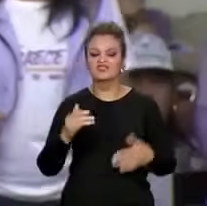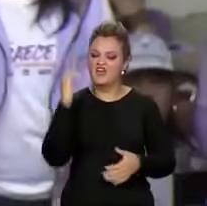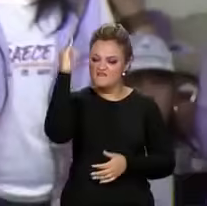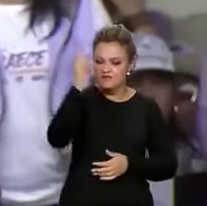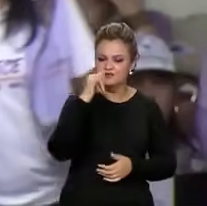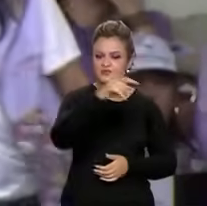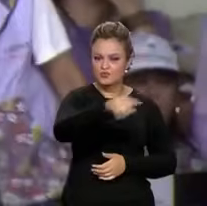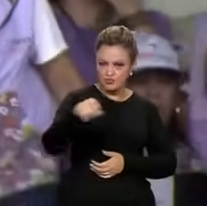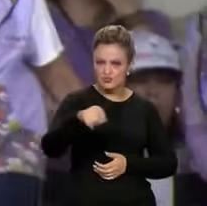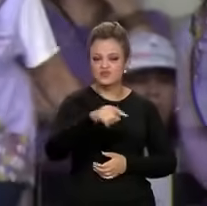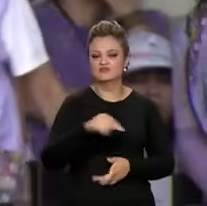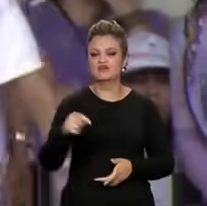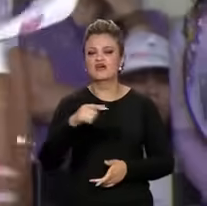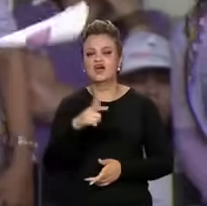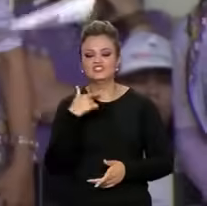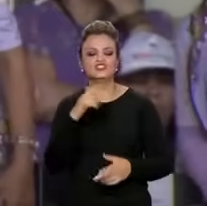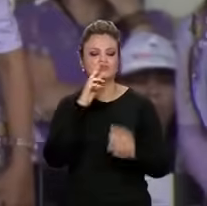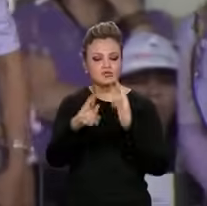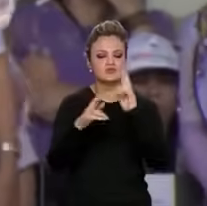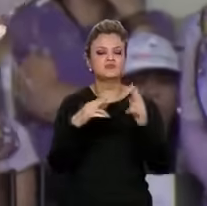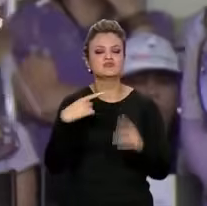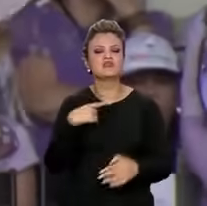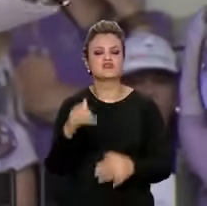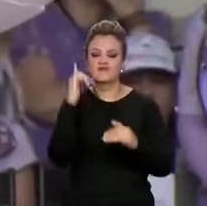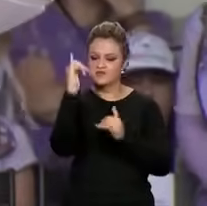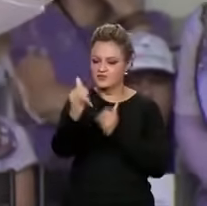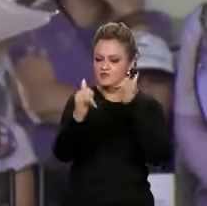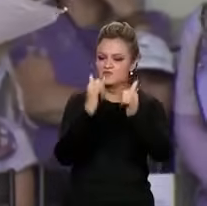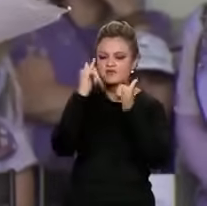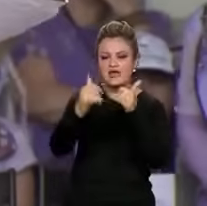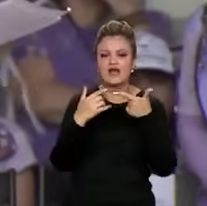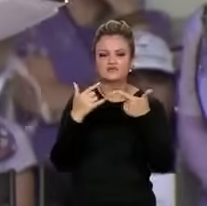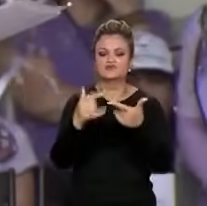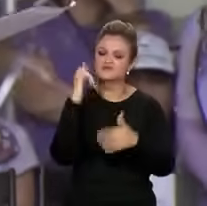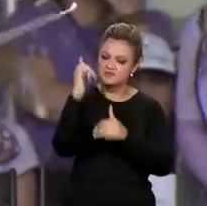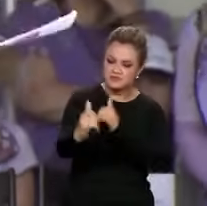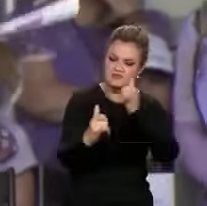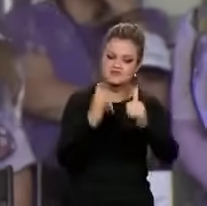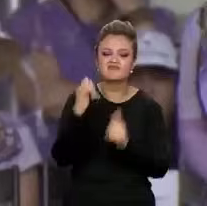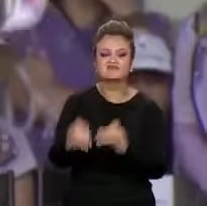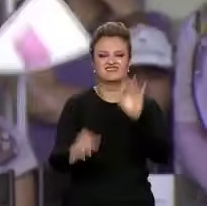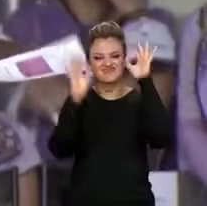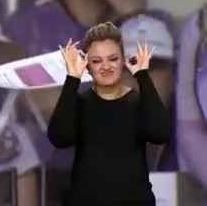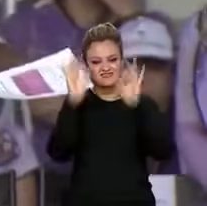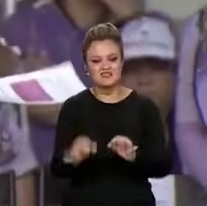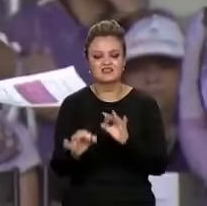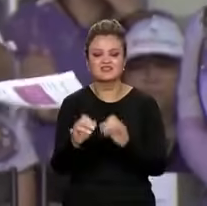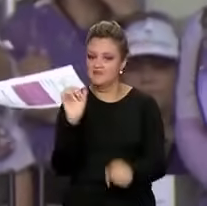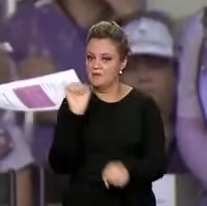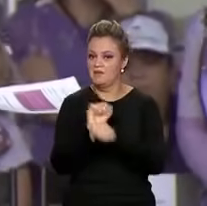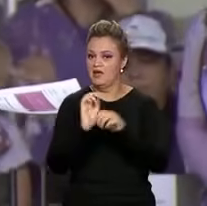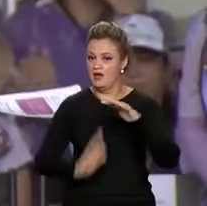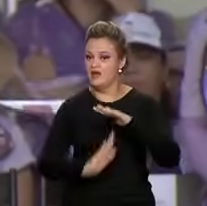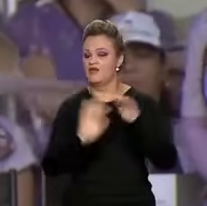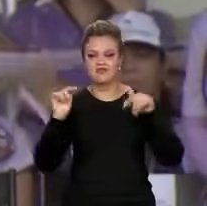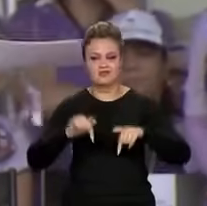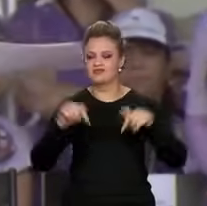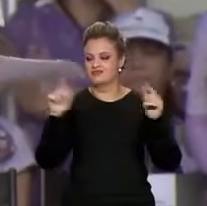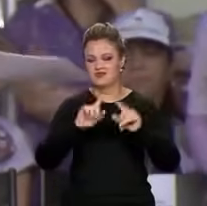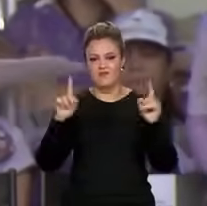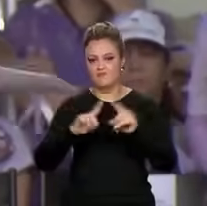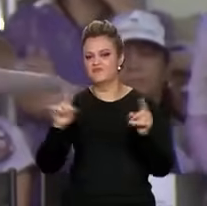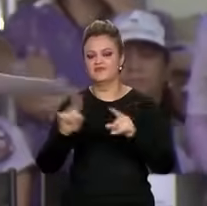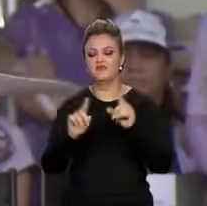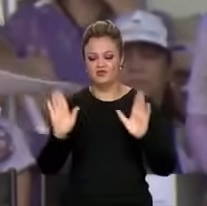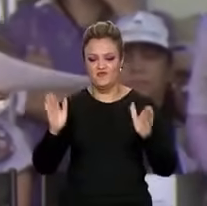levem com vocês as nossas respostas As Nossas ações que com certeza não vai parar aqui janja porque